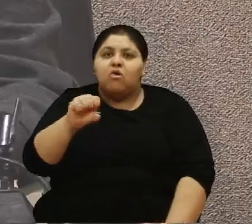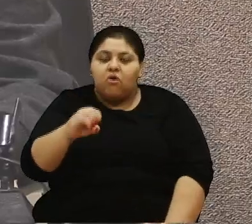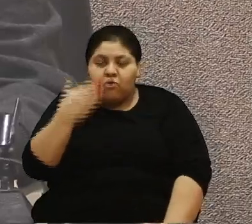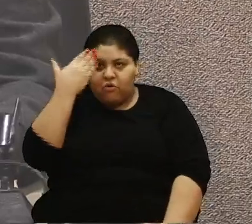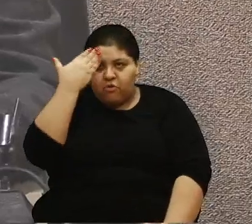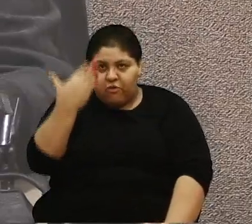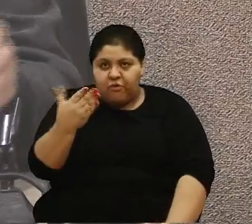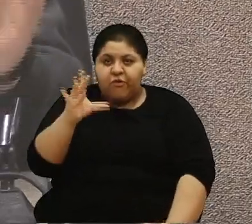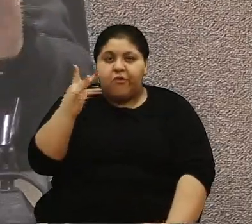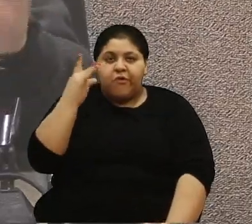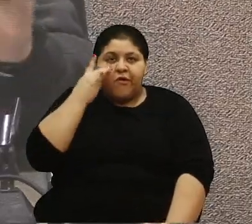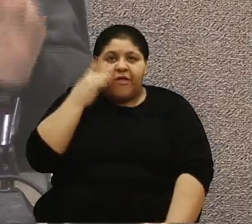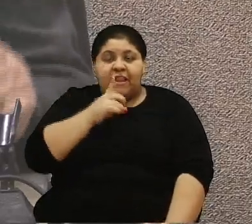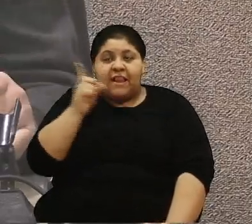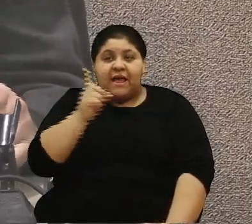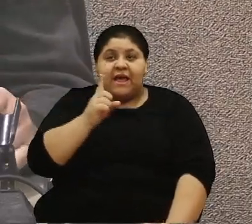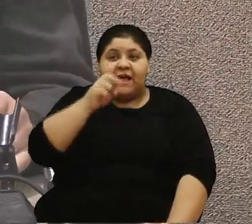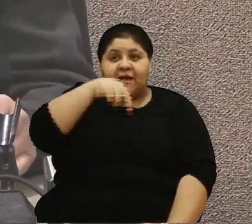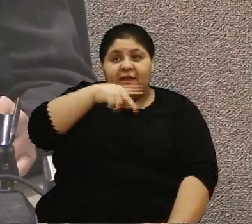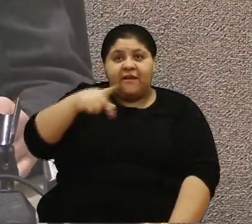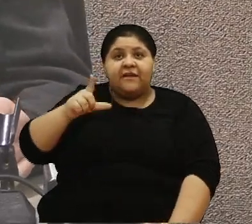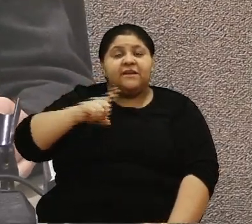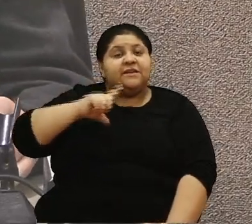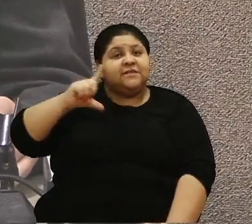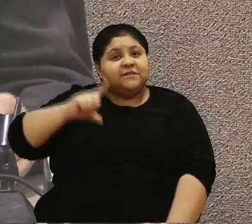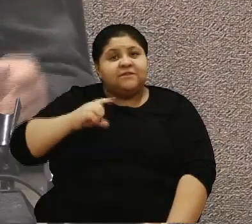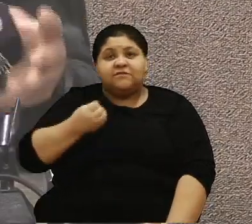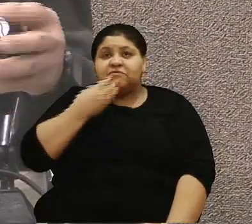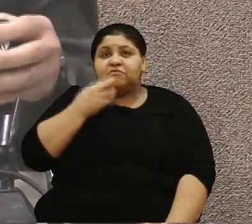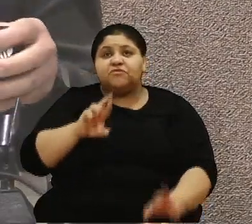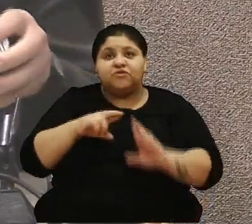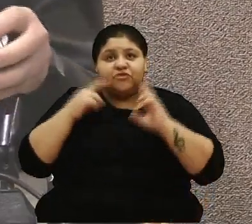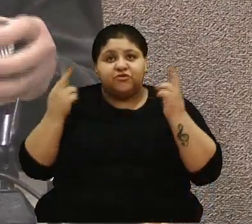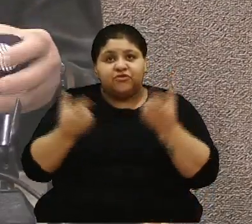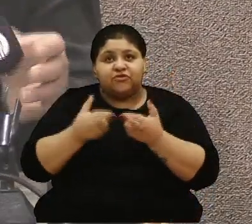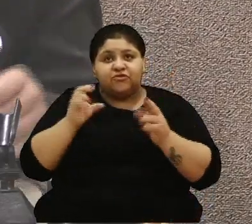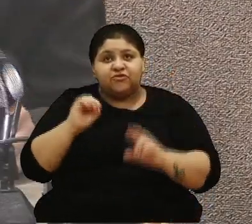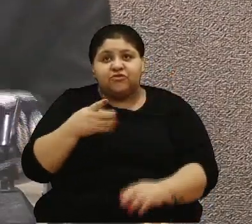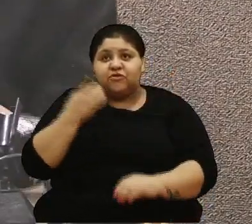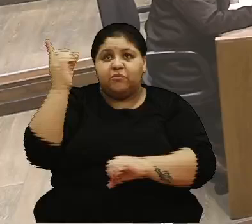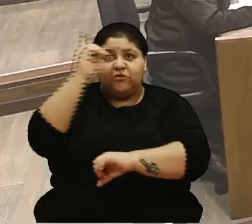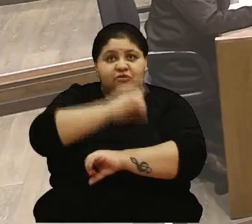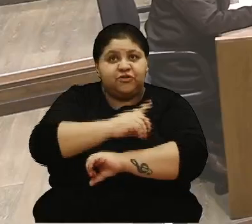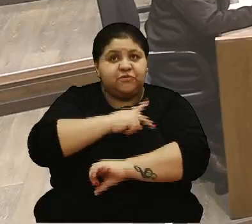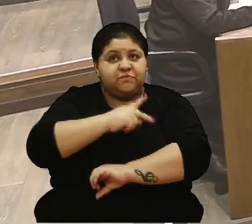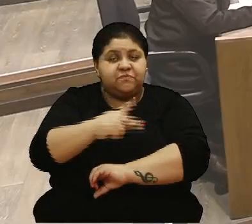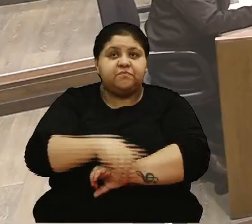vocês na Petrópolis. Que tenhamos uma boa sessão hoje. Era isso. Bom dia, senhor presidente.